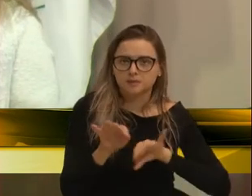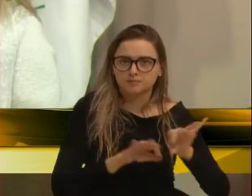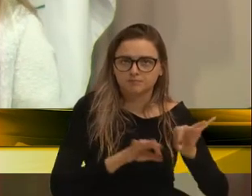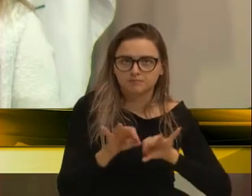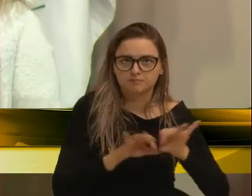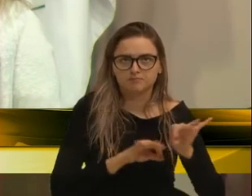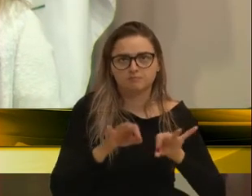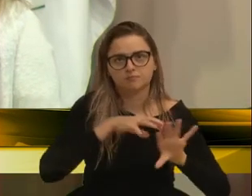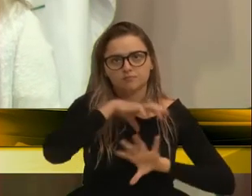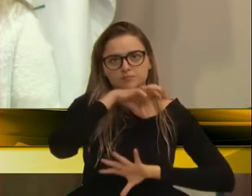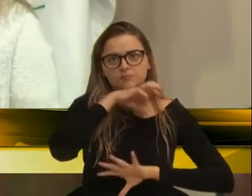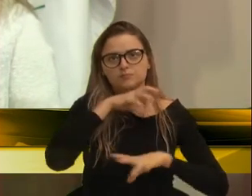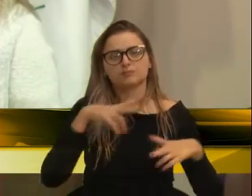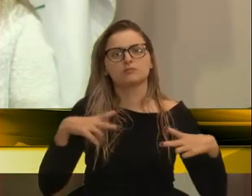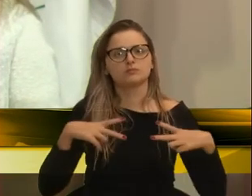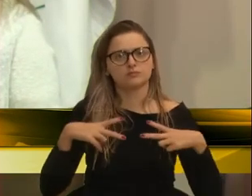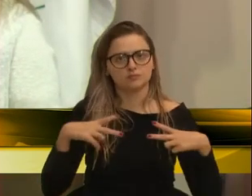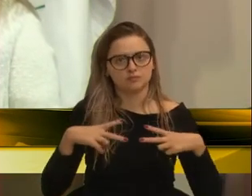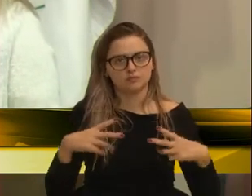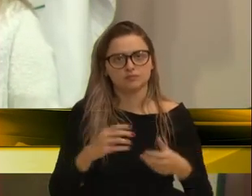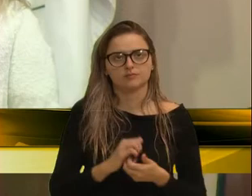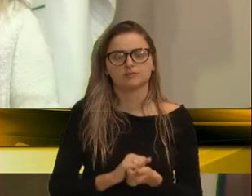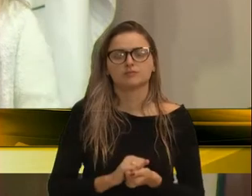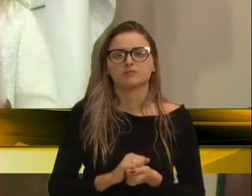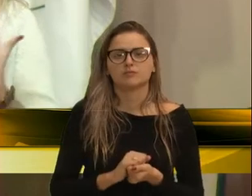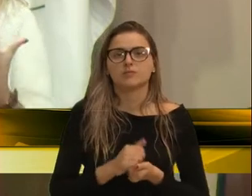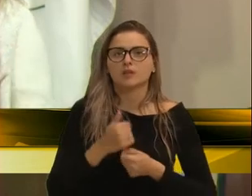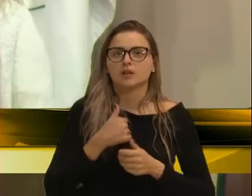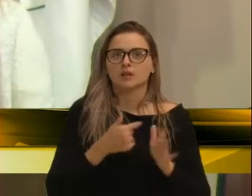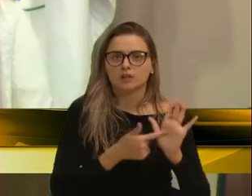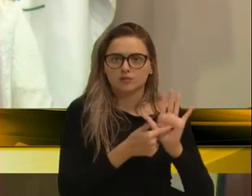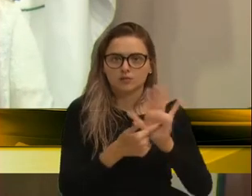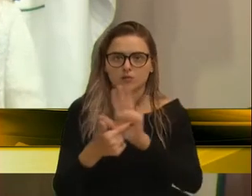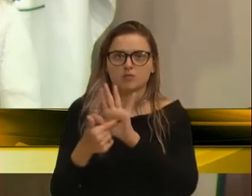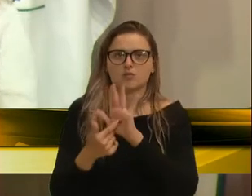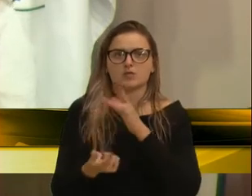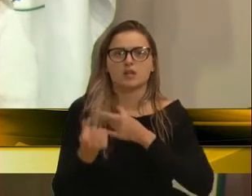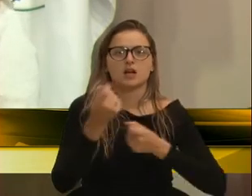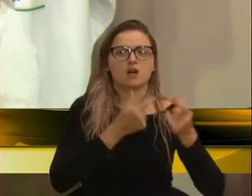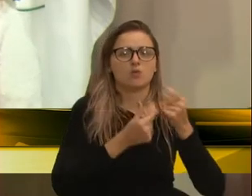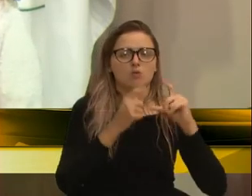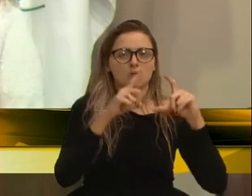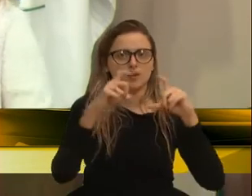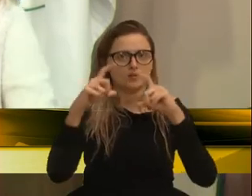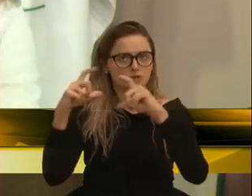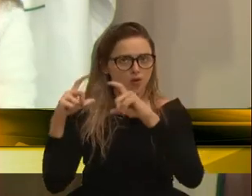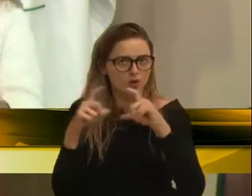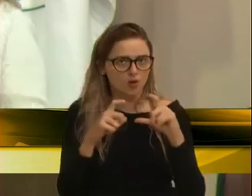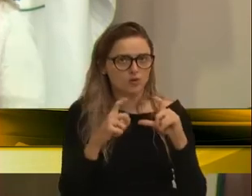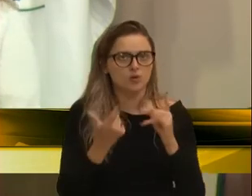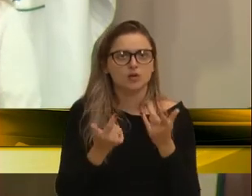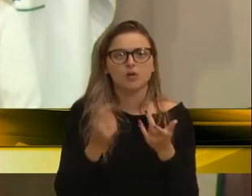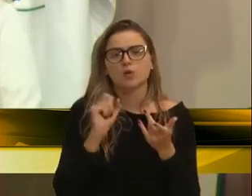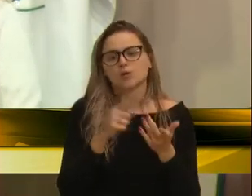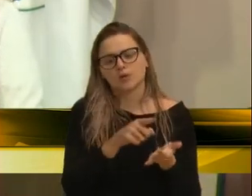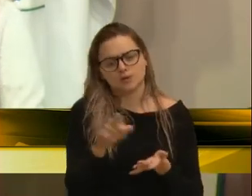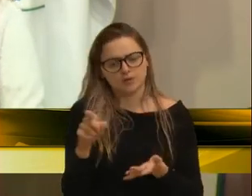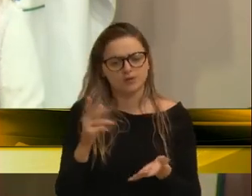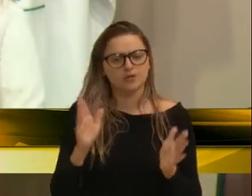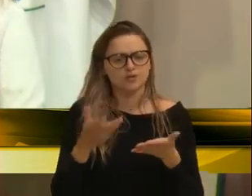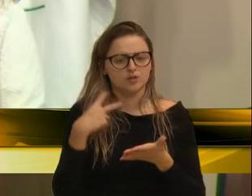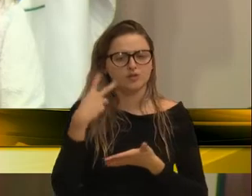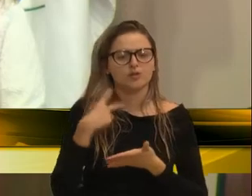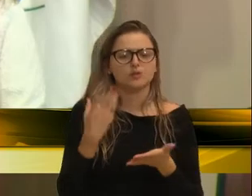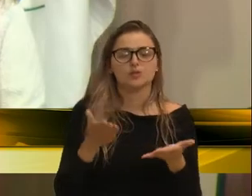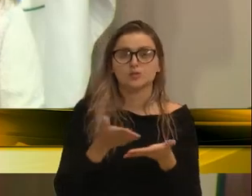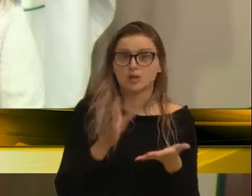em terrenos particulares, tá? Eu vou mostrar algumas fotos para ilustrar o que é de conhecimento já dos senhores,